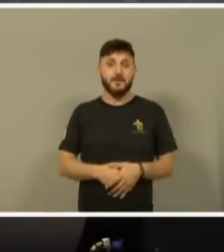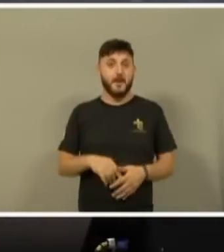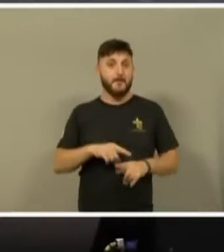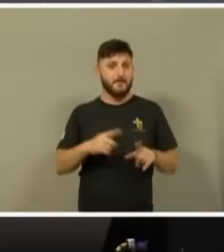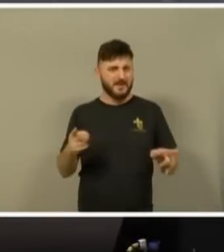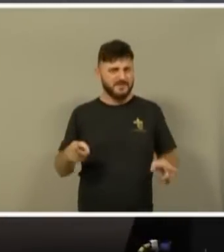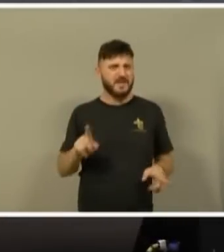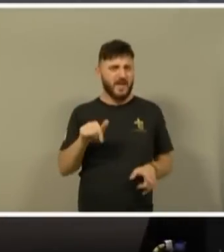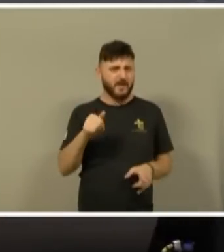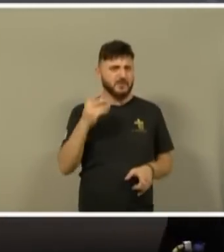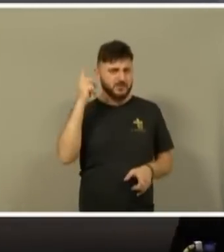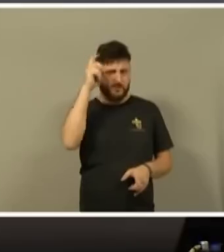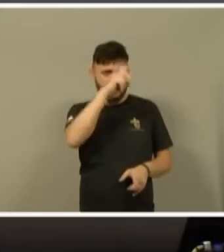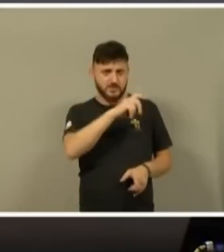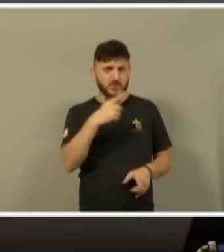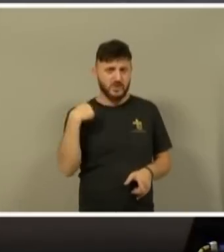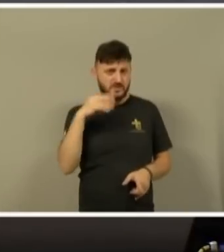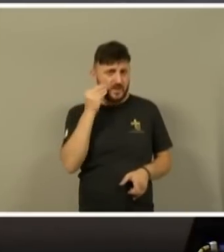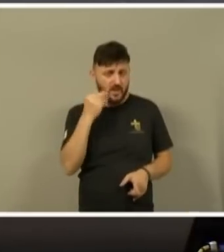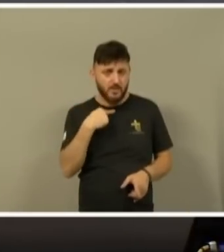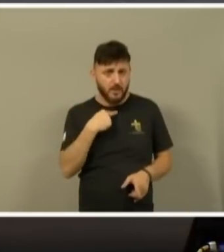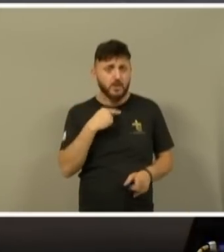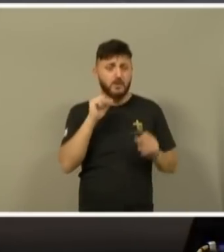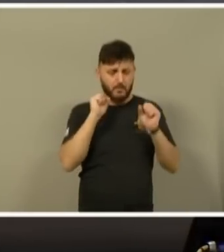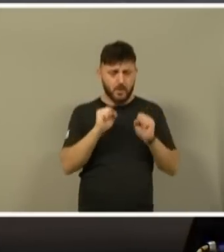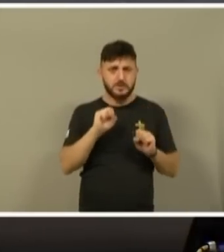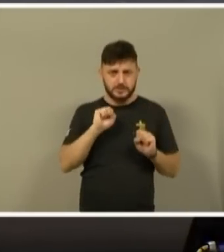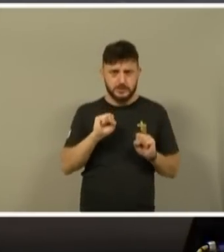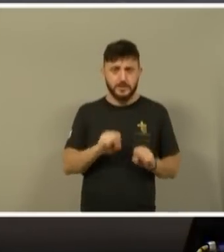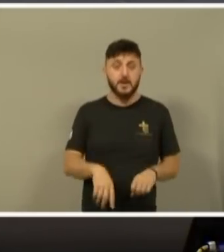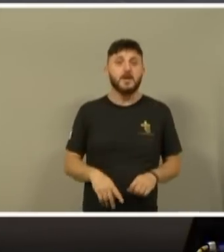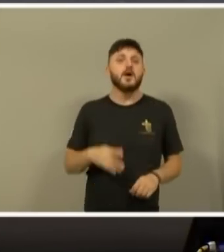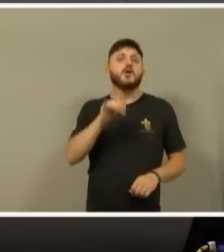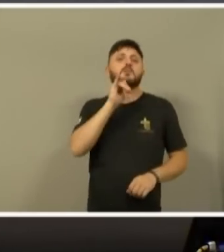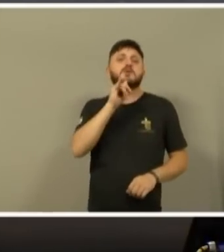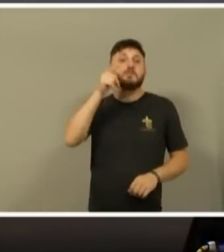tentar. Uma criança que vai andar de bicicleta, no começo ela não leva tombo?